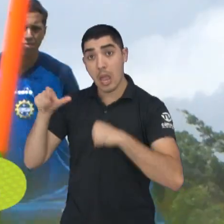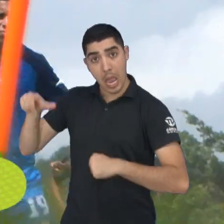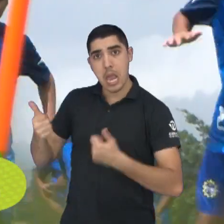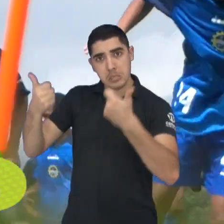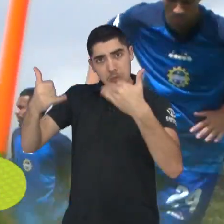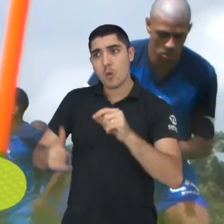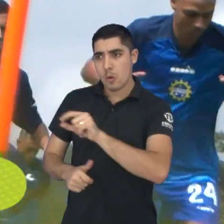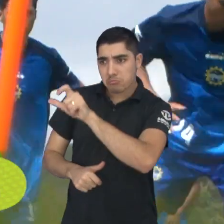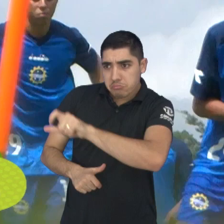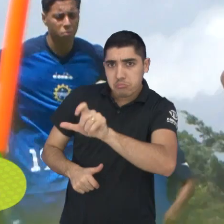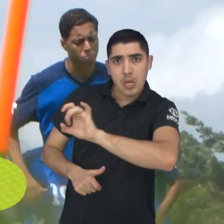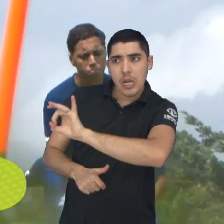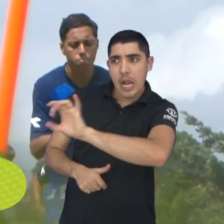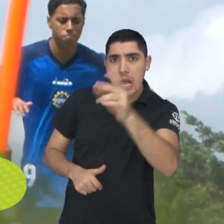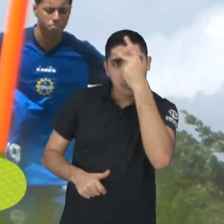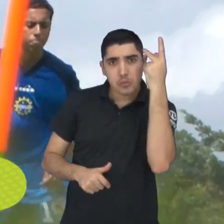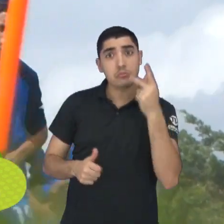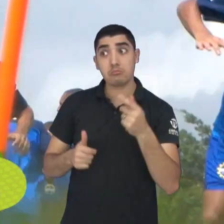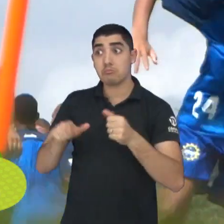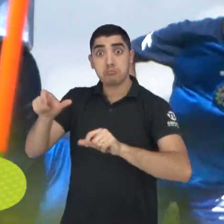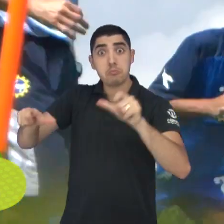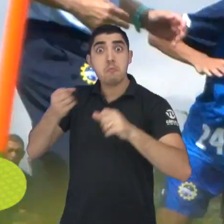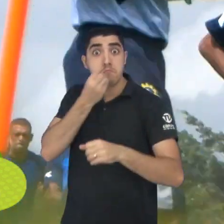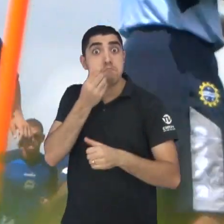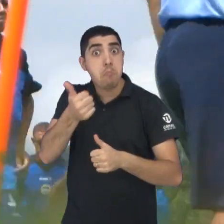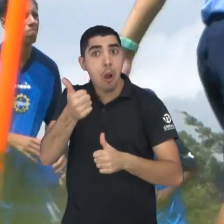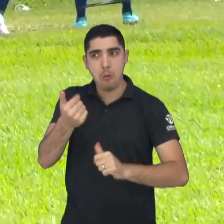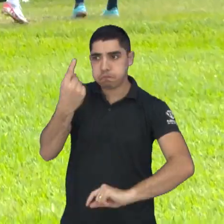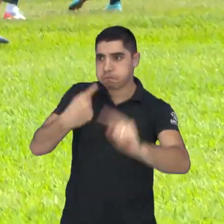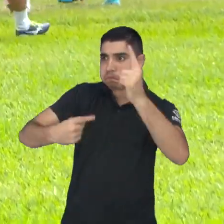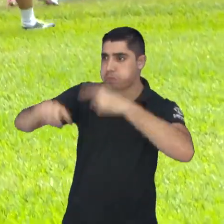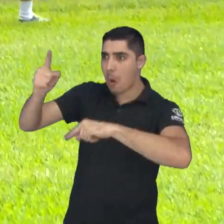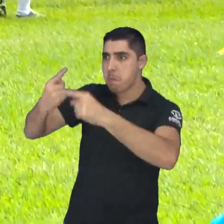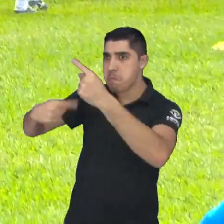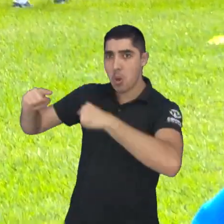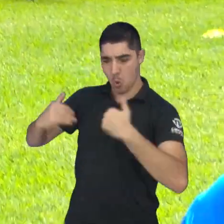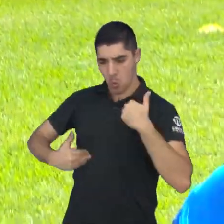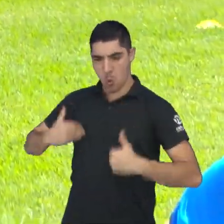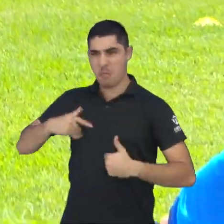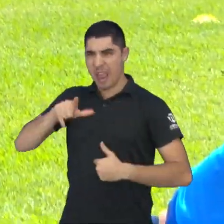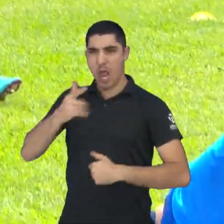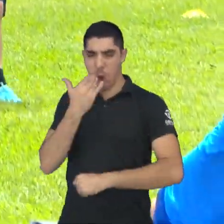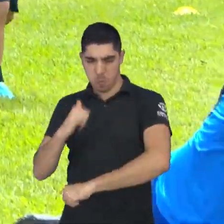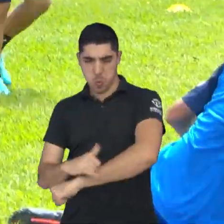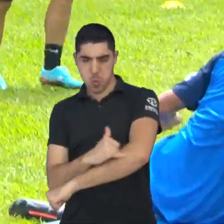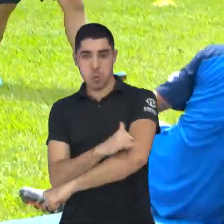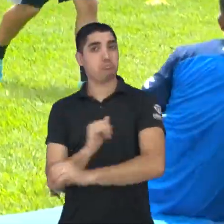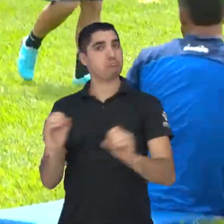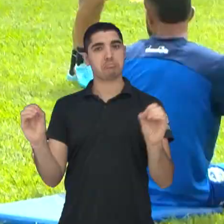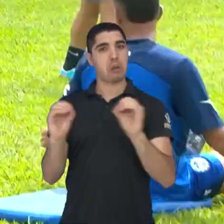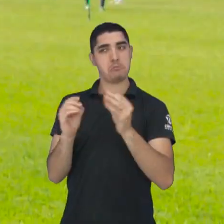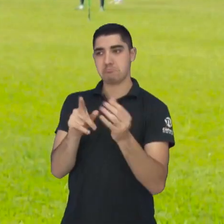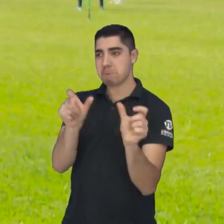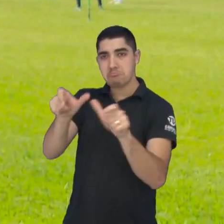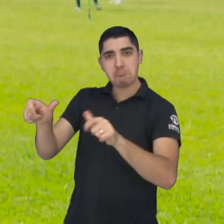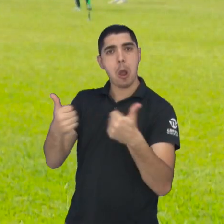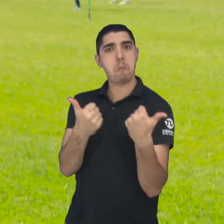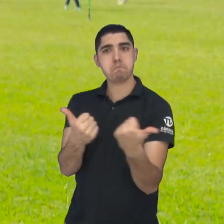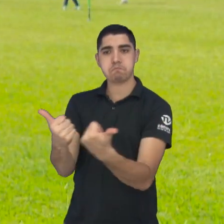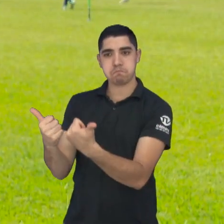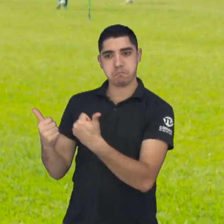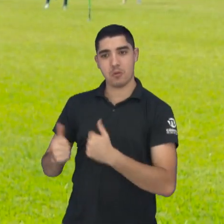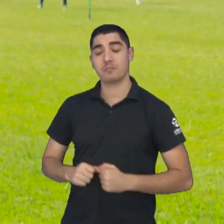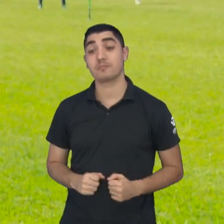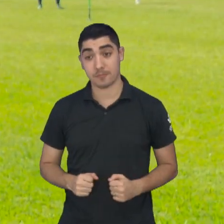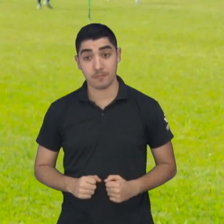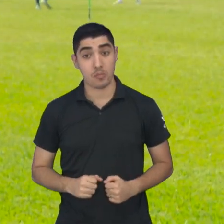seja, nenhum jogador passou do ponto na ceia de Natal ou voltou com alguns quilinhos a mais. Na verdade, a gente nem